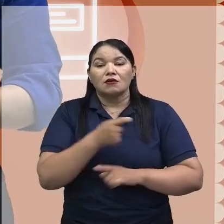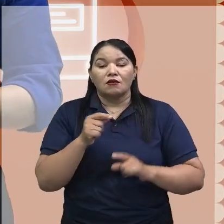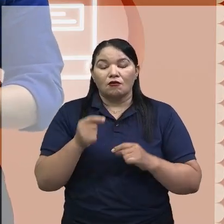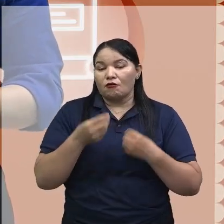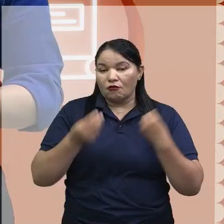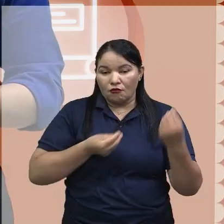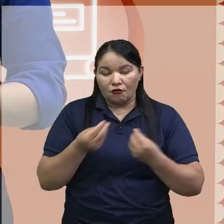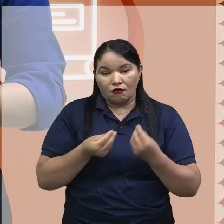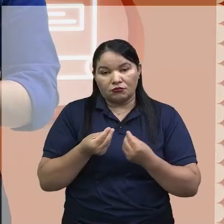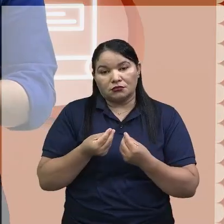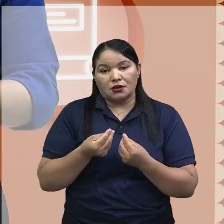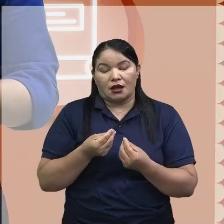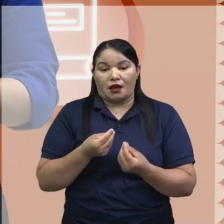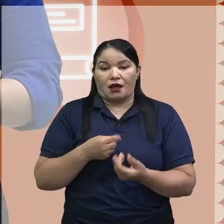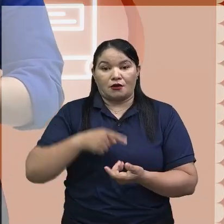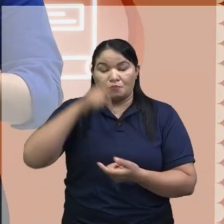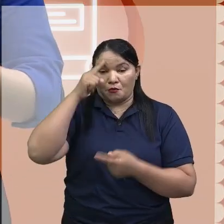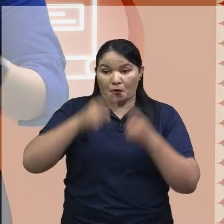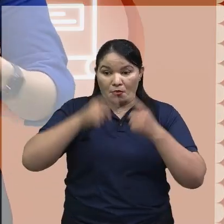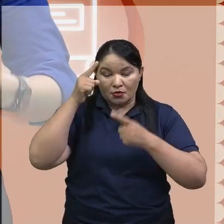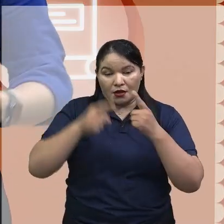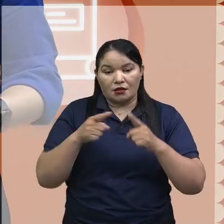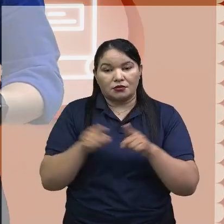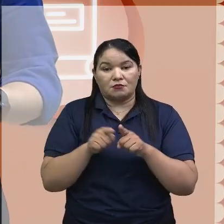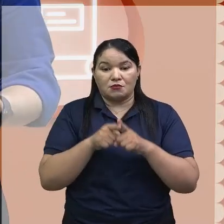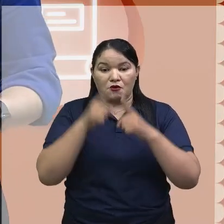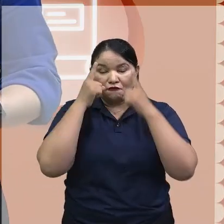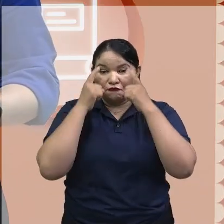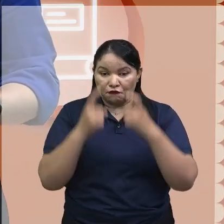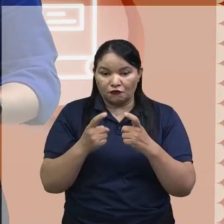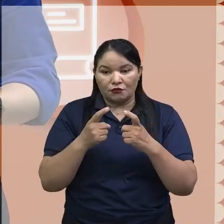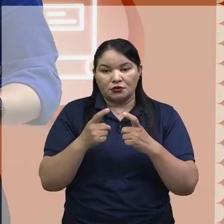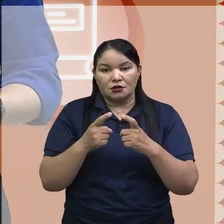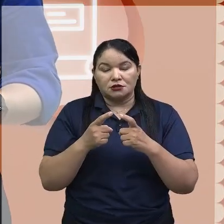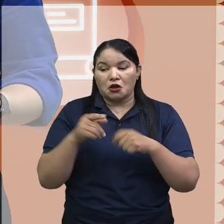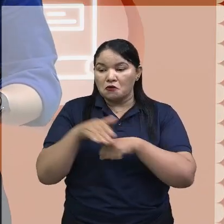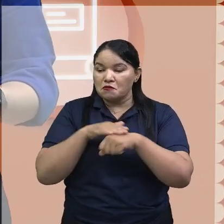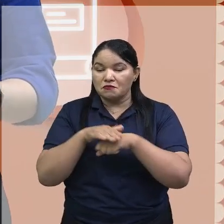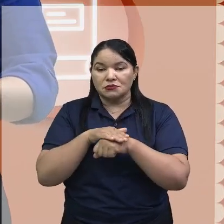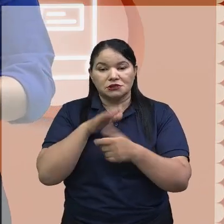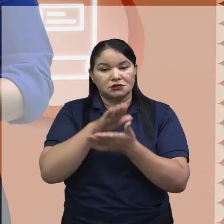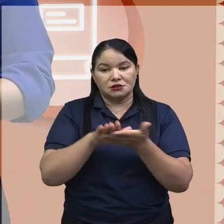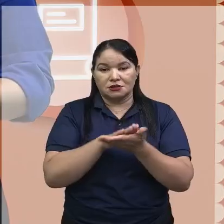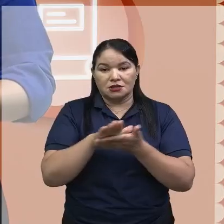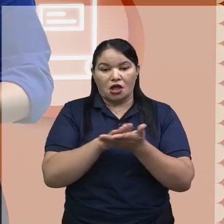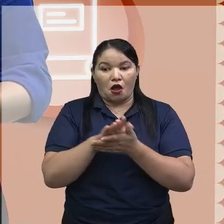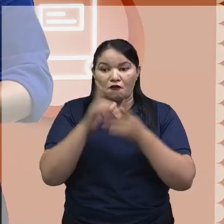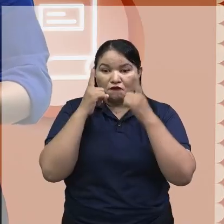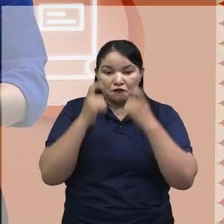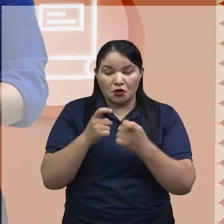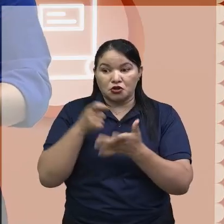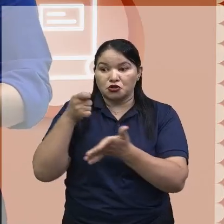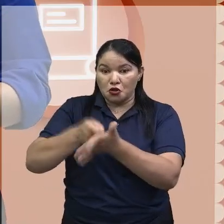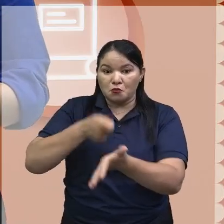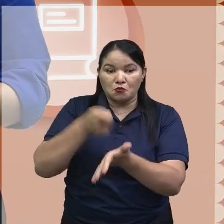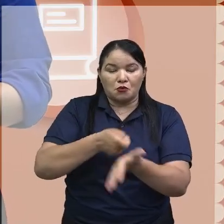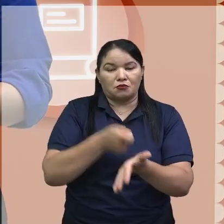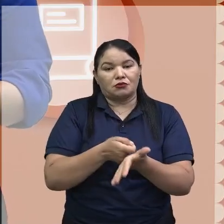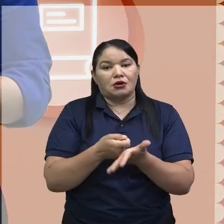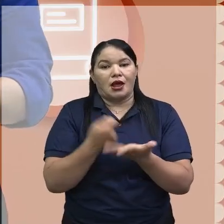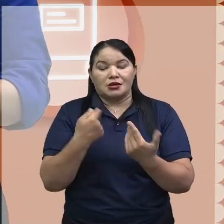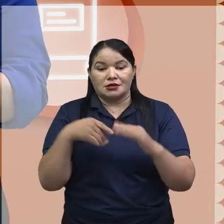forma autoritária e violenta, né, sem um diálogo com a população. E com isso houve invasões